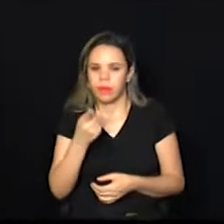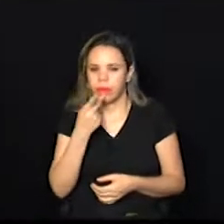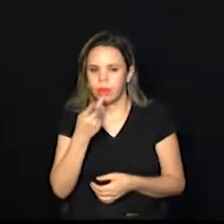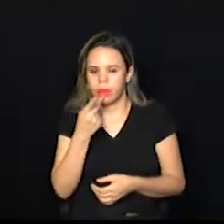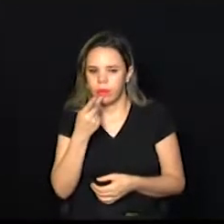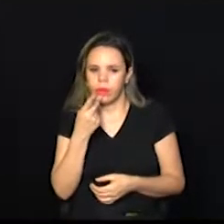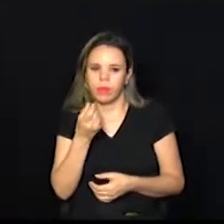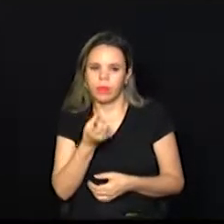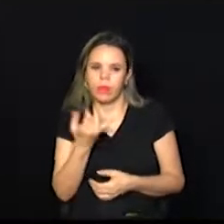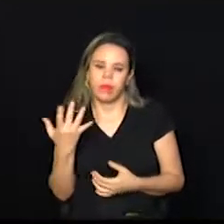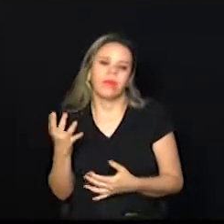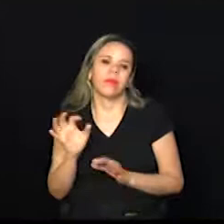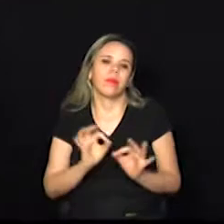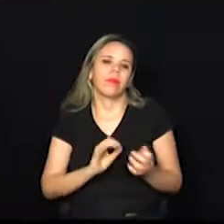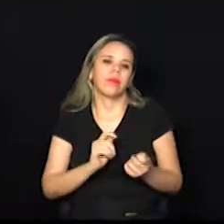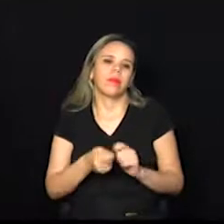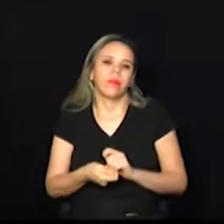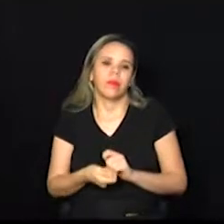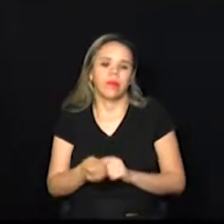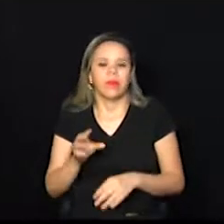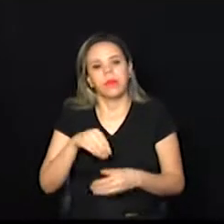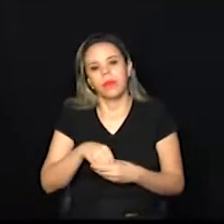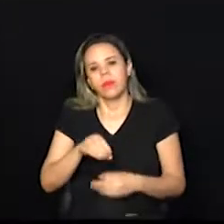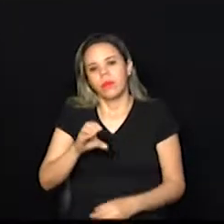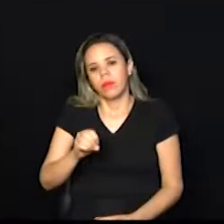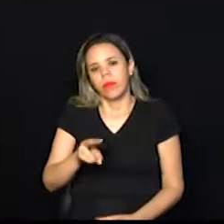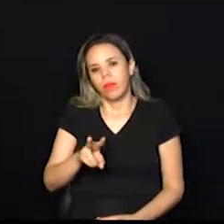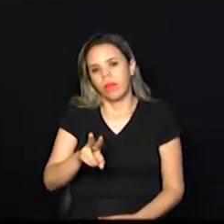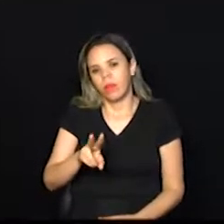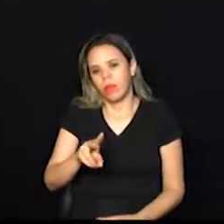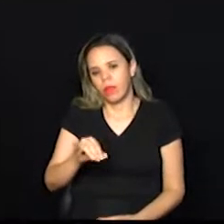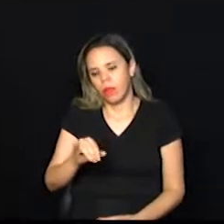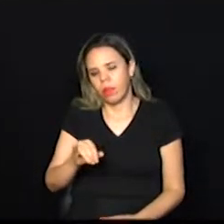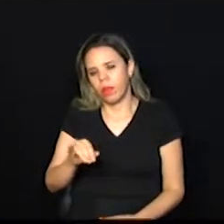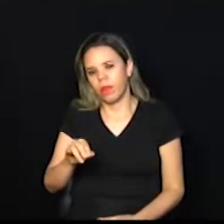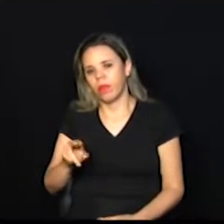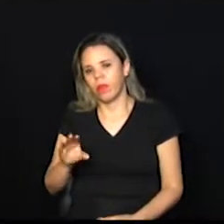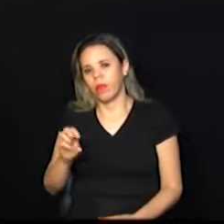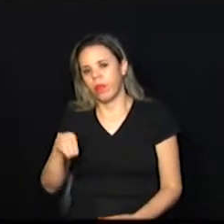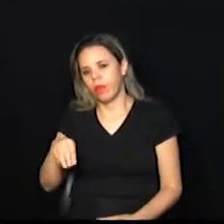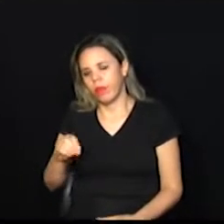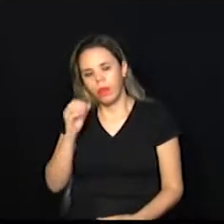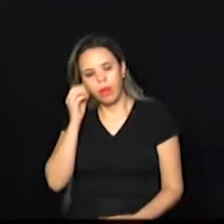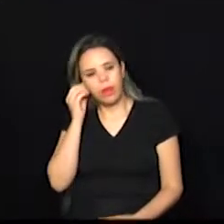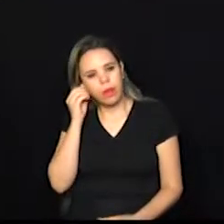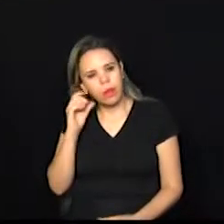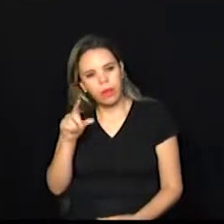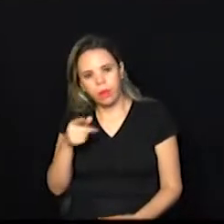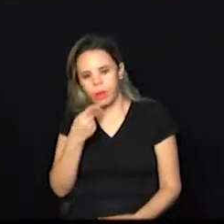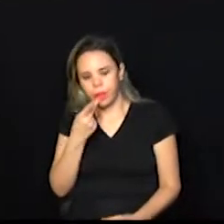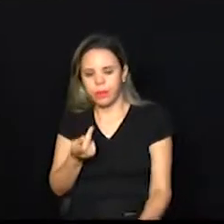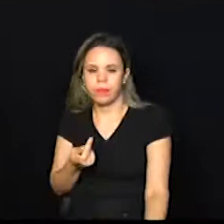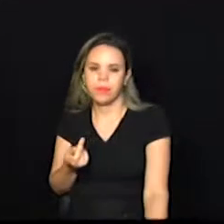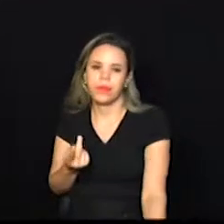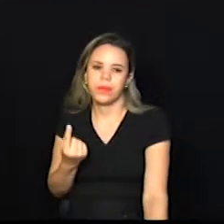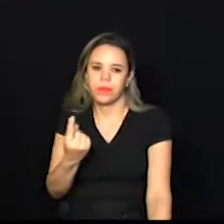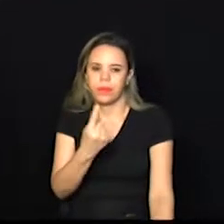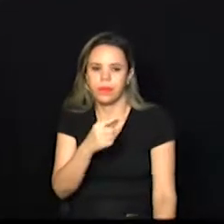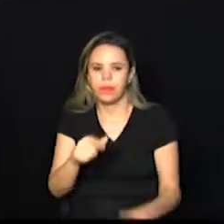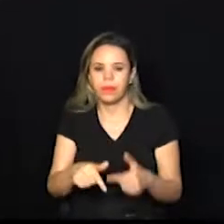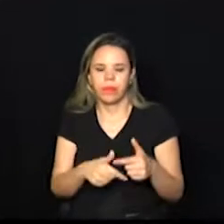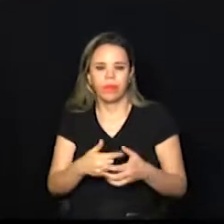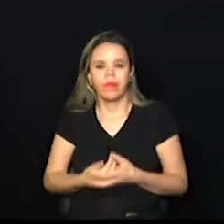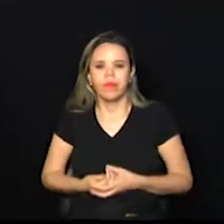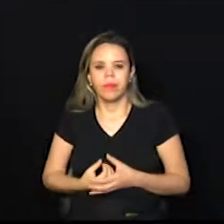Tá? Reorganização interna do SERAV e do SEAMO, e a gente vai falar depois um pouquinho mais de cada serviço.